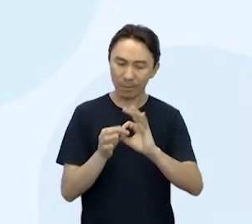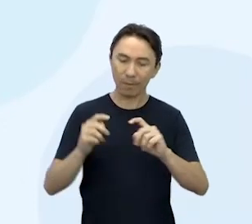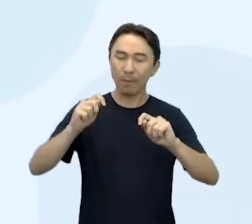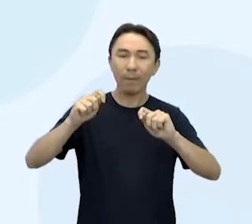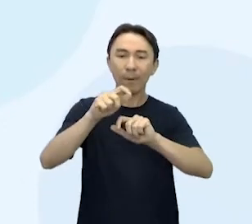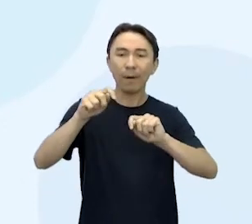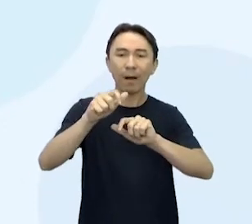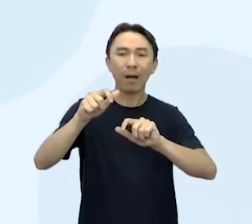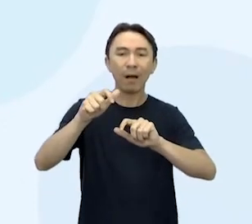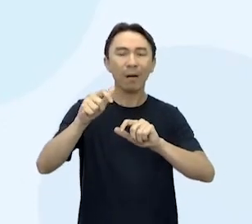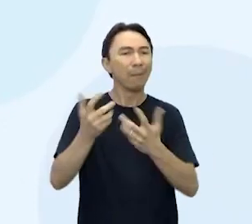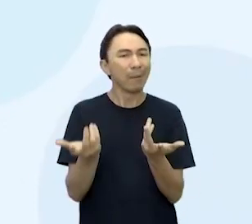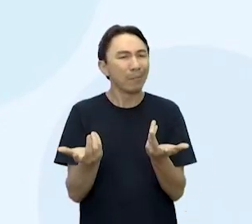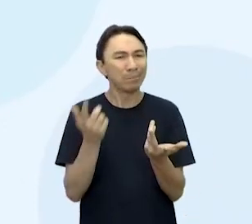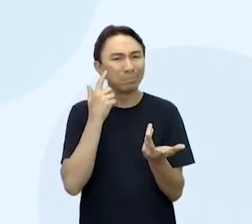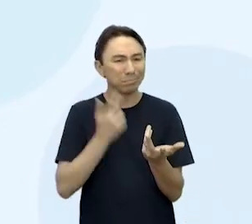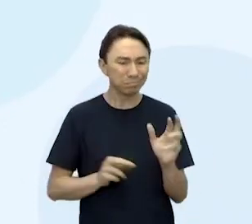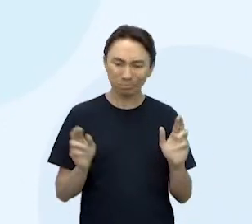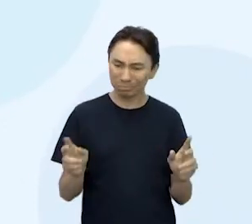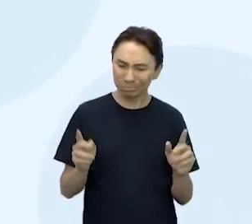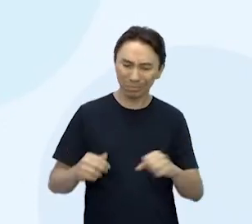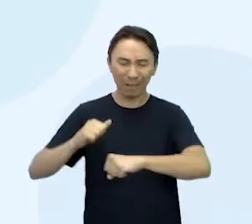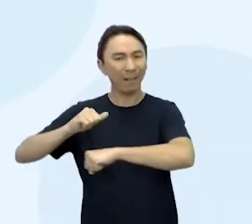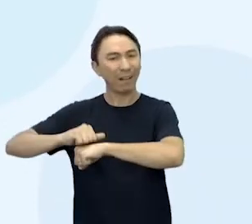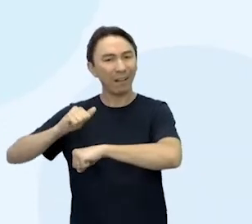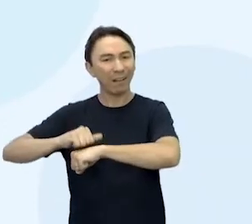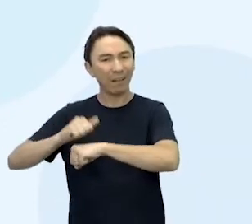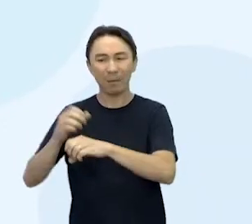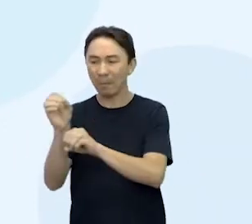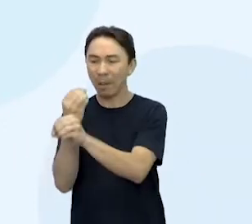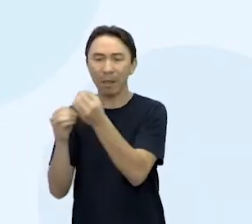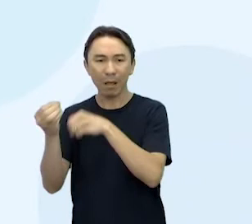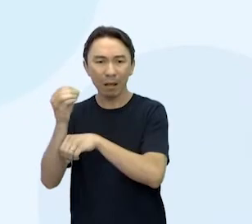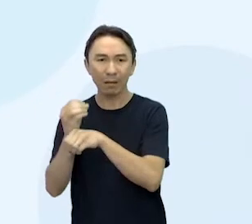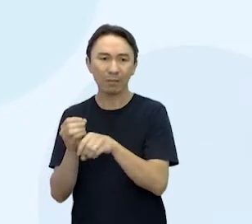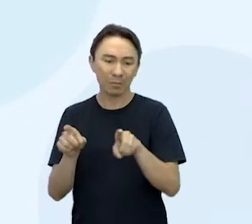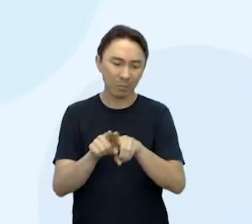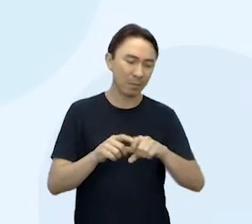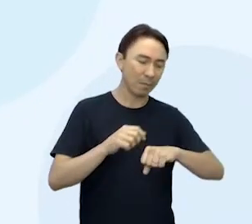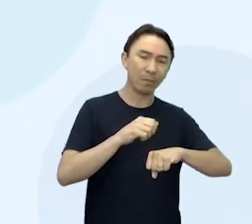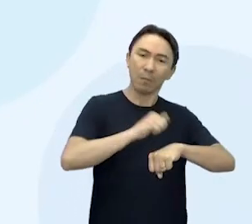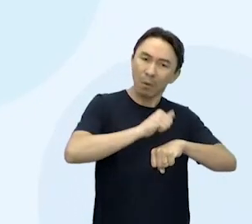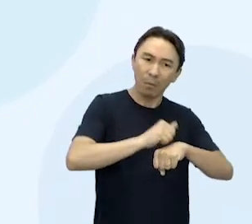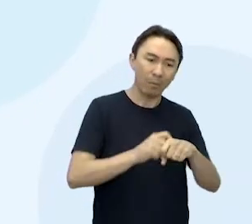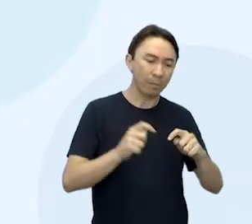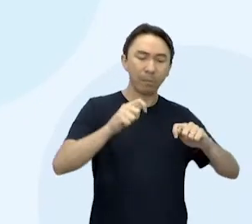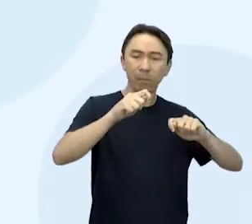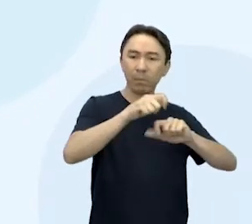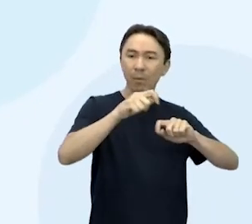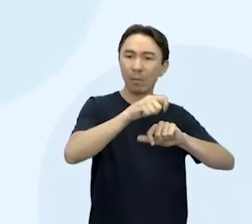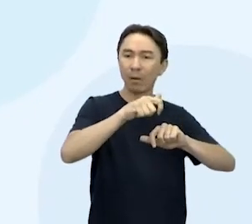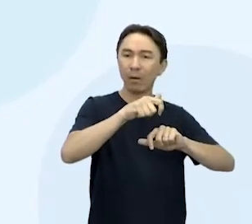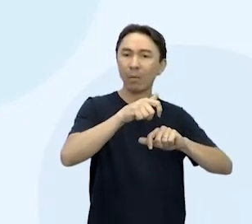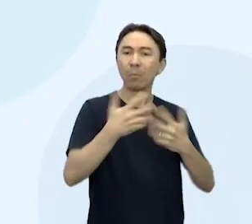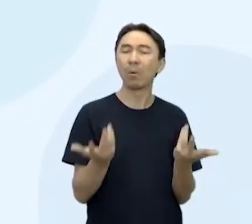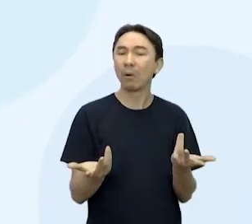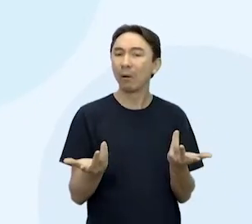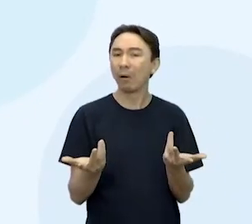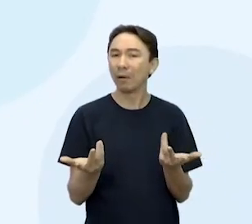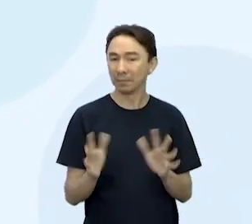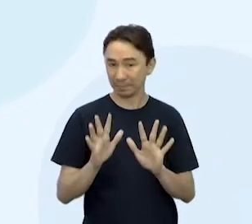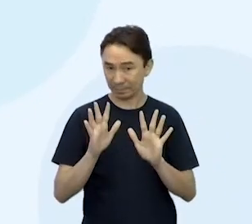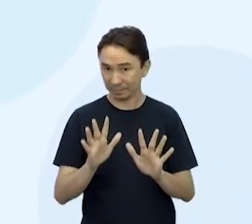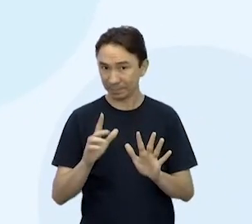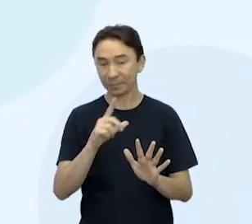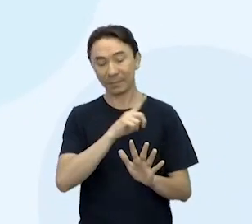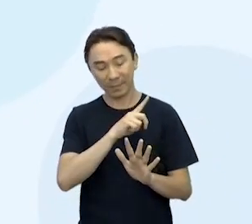diferença entre um sólido molecular e um sólido covalente, tá? Então, o sólido covalente, ele vai